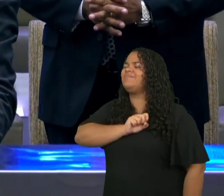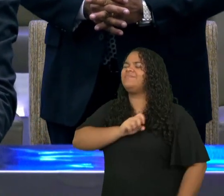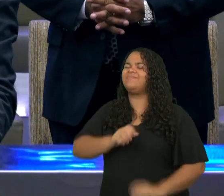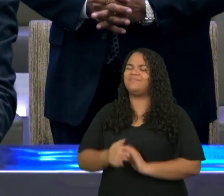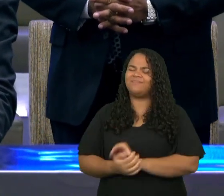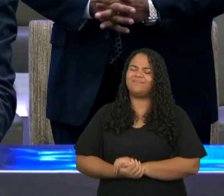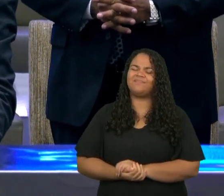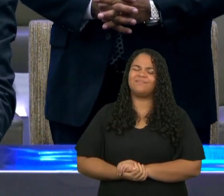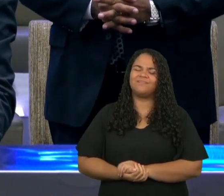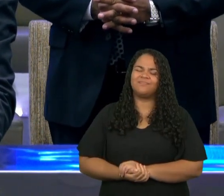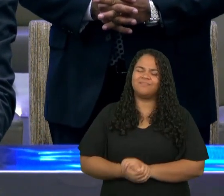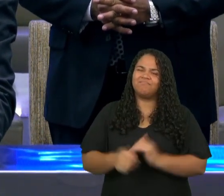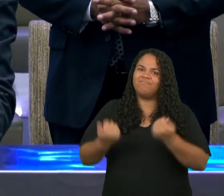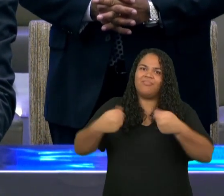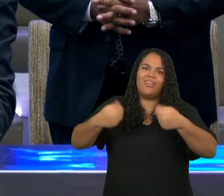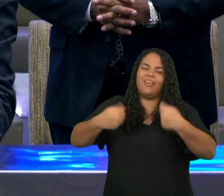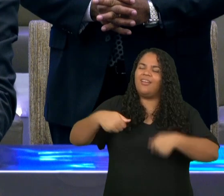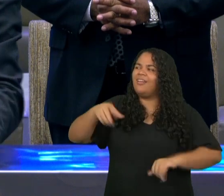Que me ame.